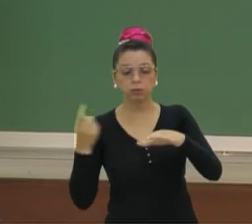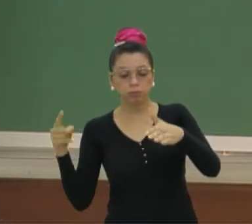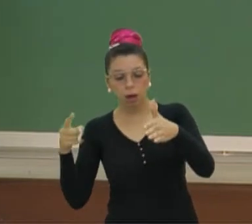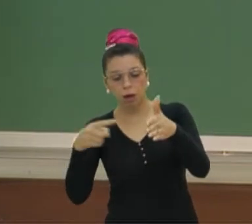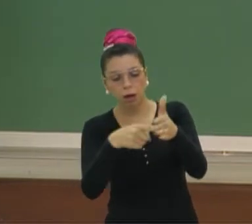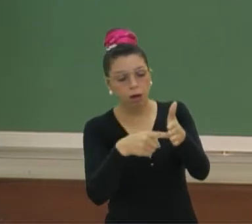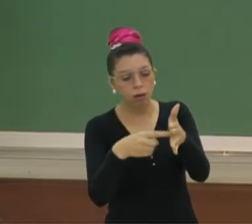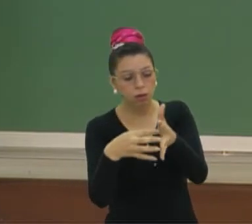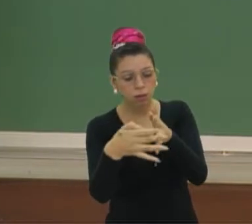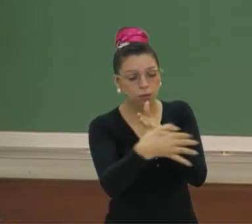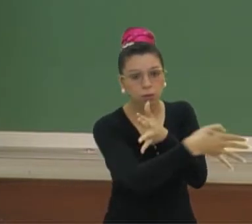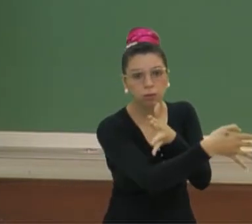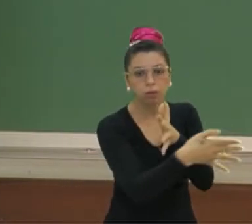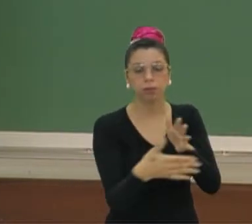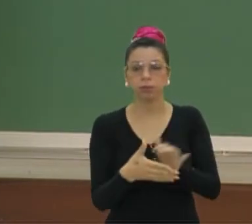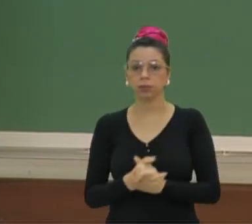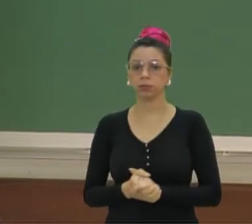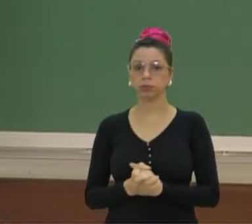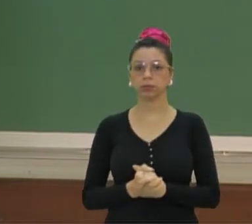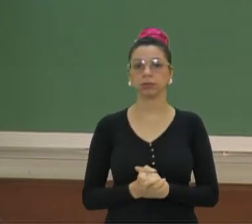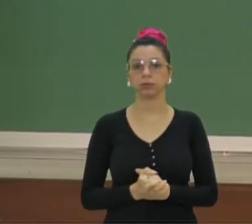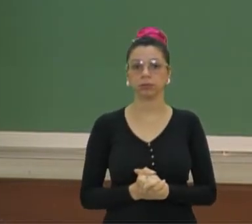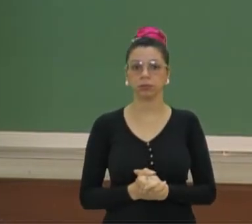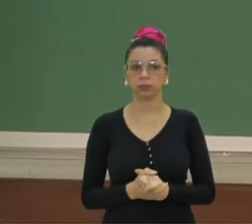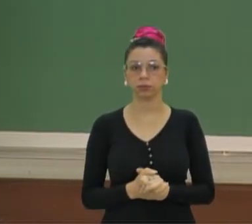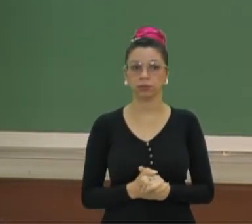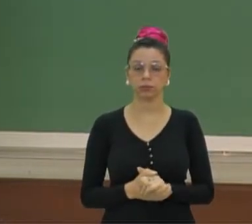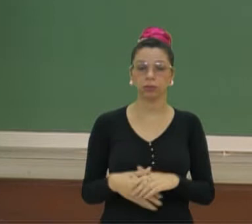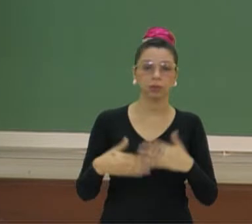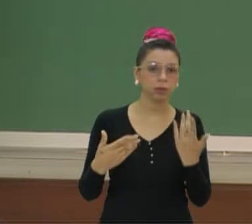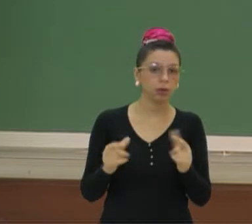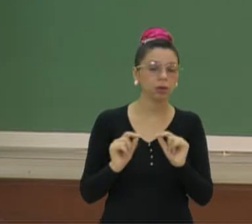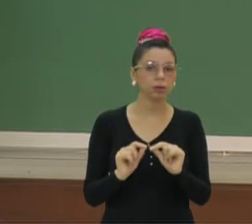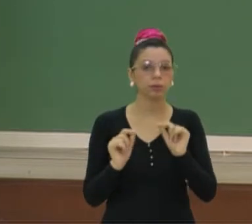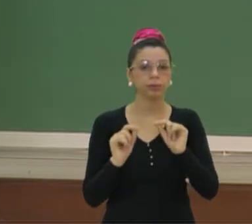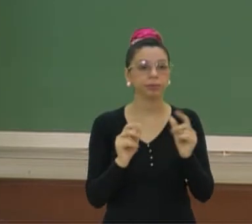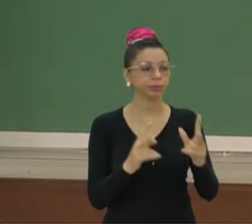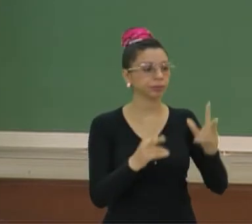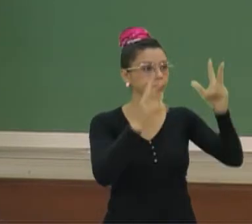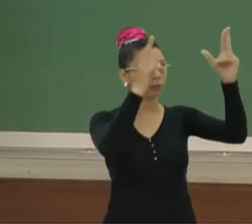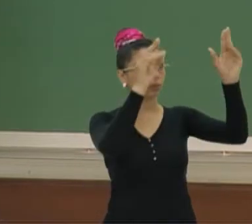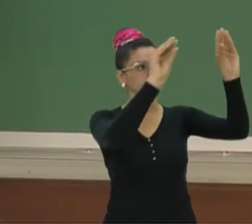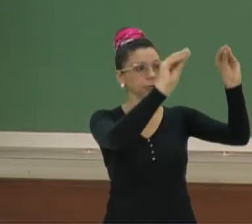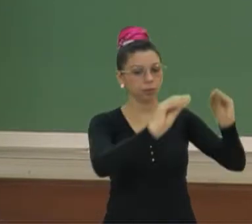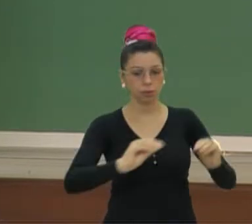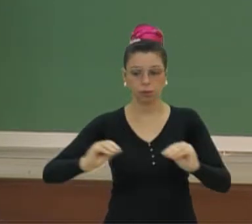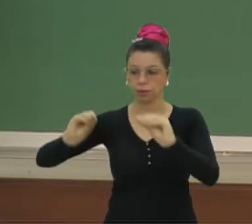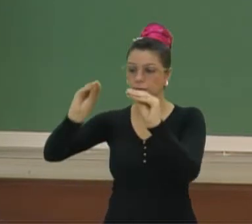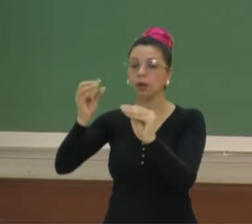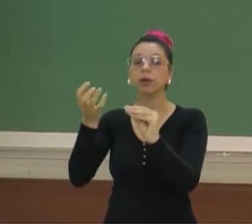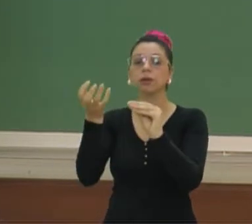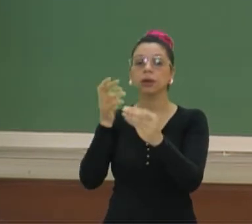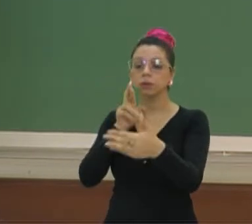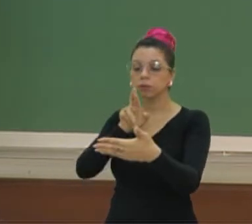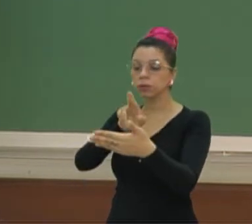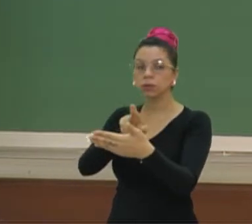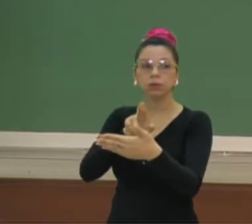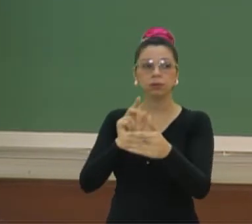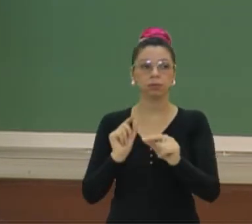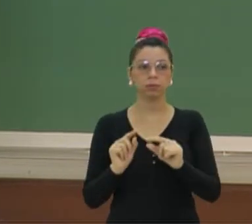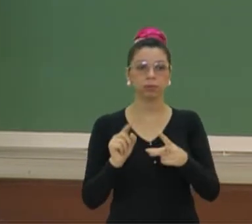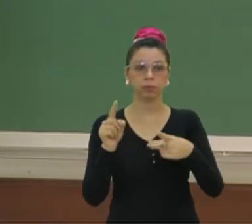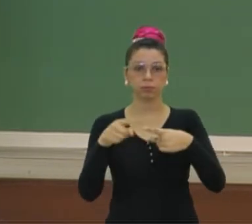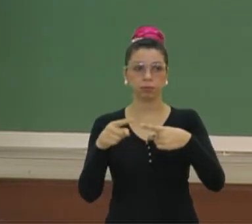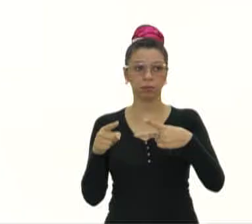Agora, according to the chart, answer the questions. Então, de acordo com o nosso fragmento, eu quero que vocês respondam as duas perguntas.